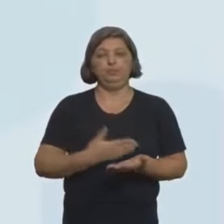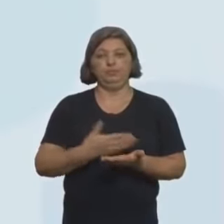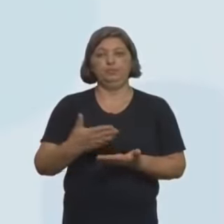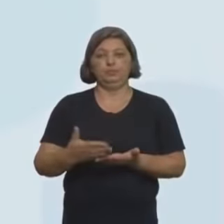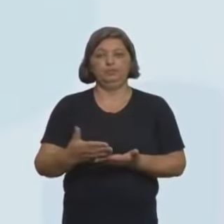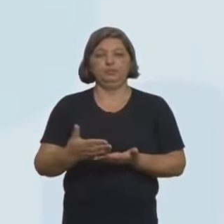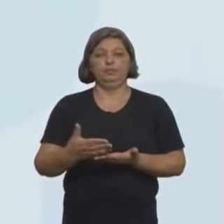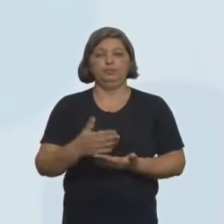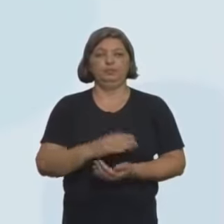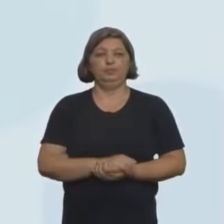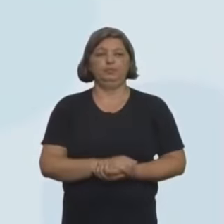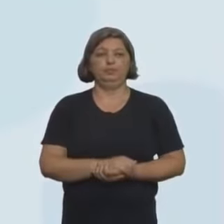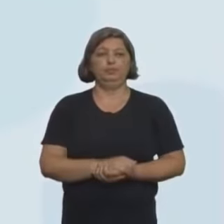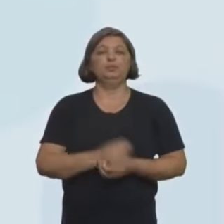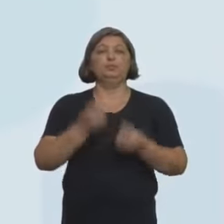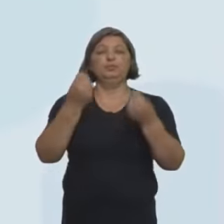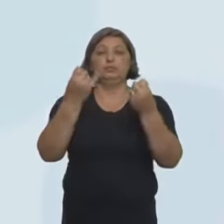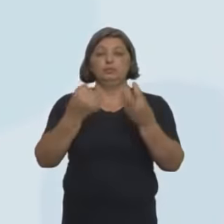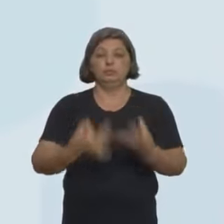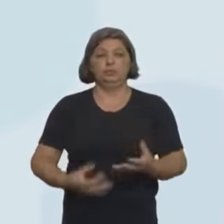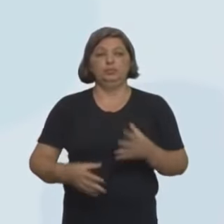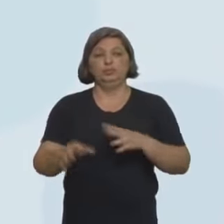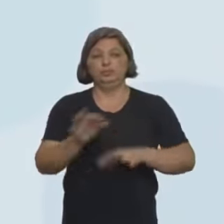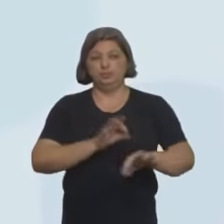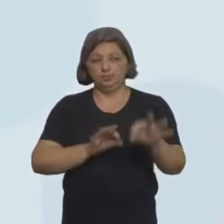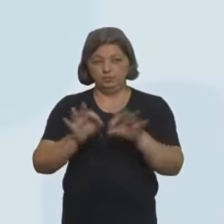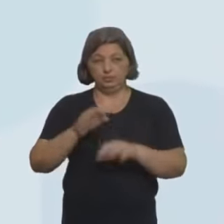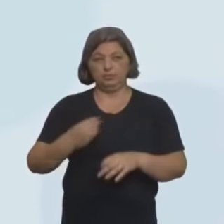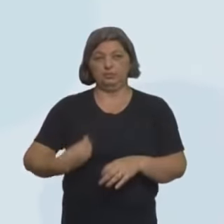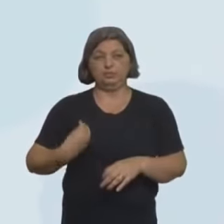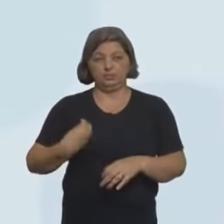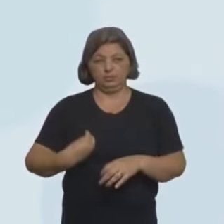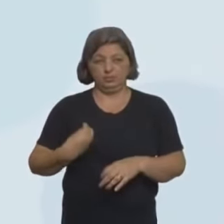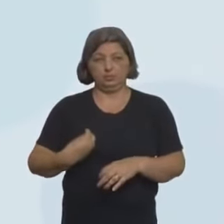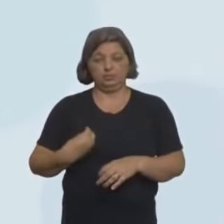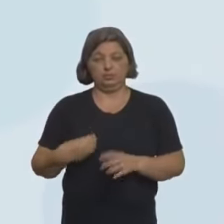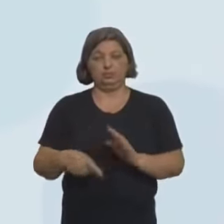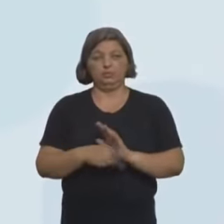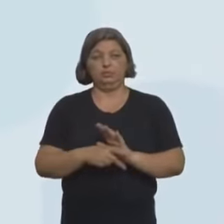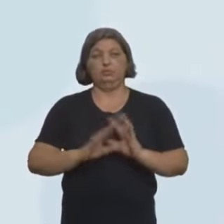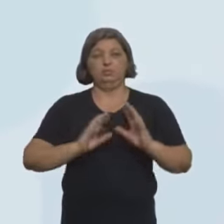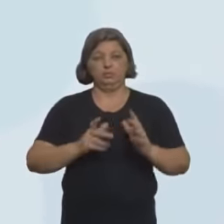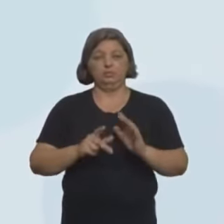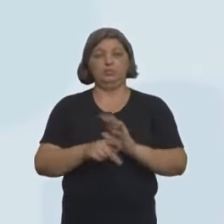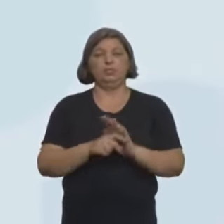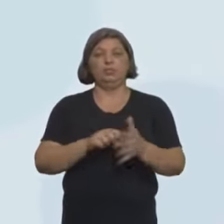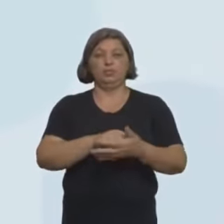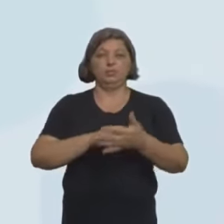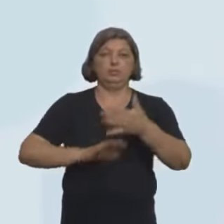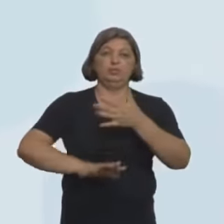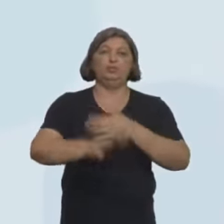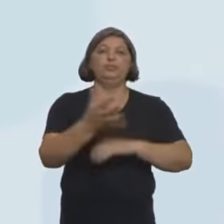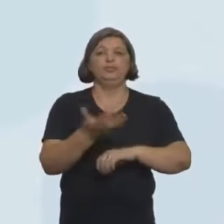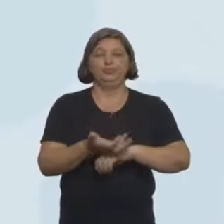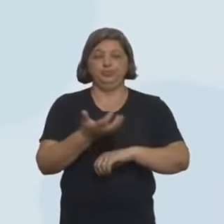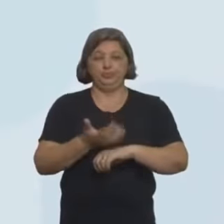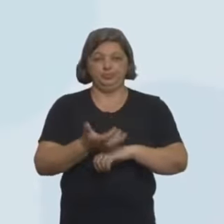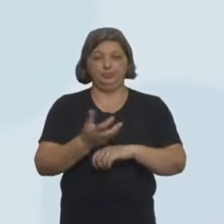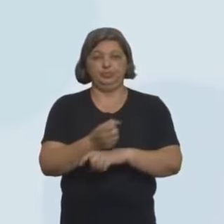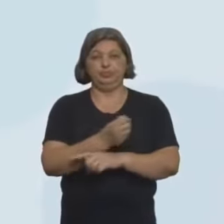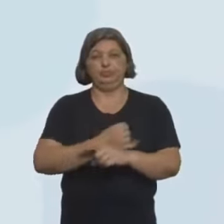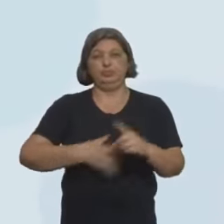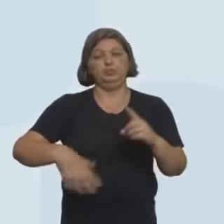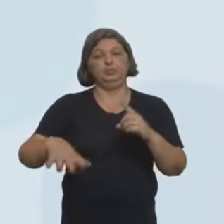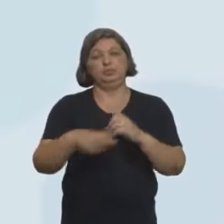então, contando para vocês, né, sobre o projeto de convivência. Então, ele é um currículo de aprendizagem